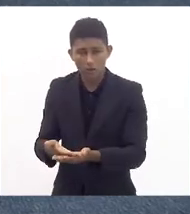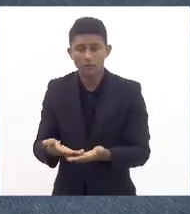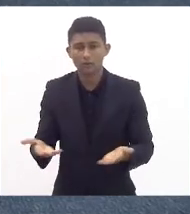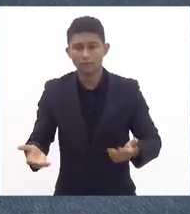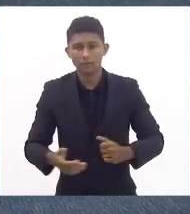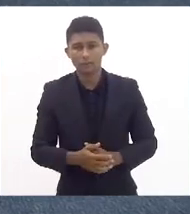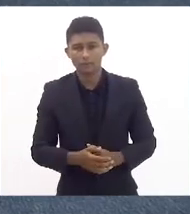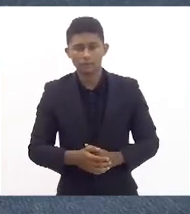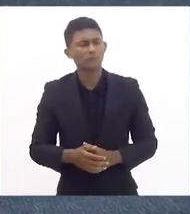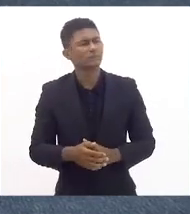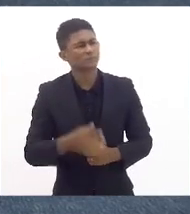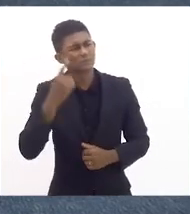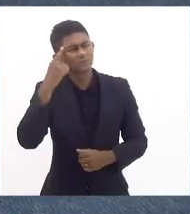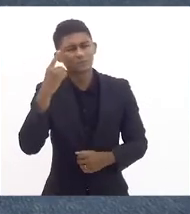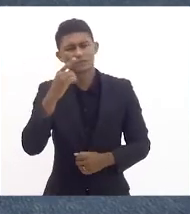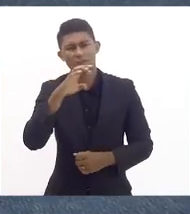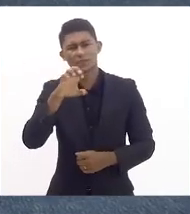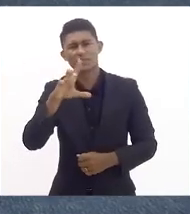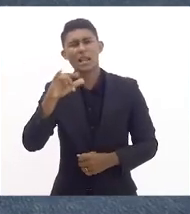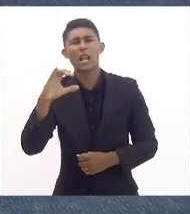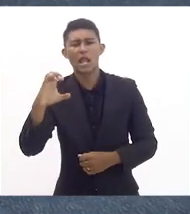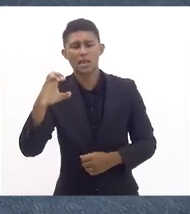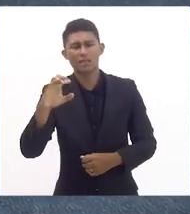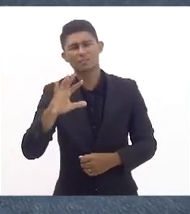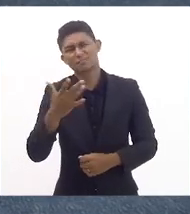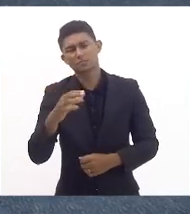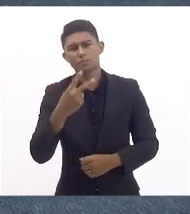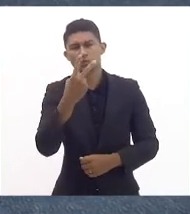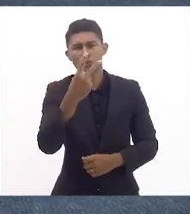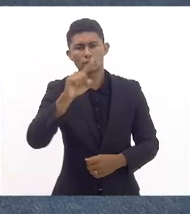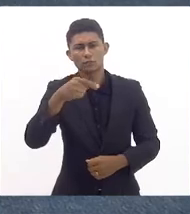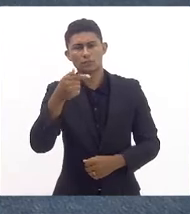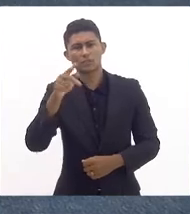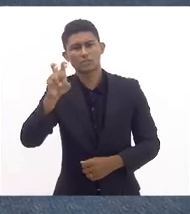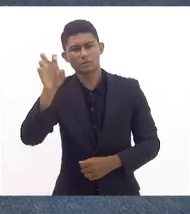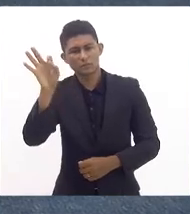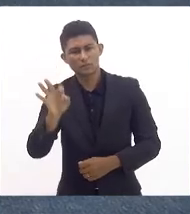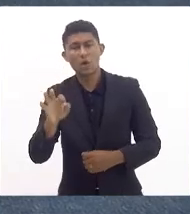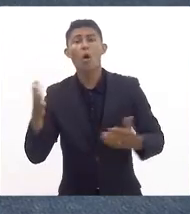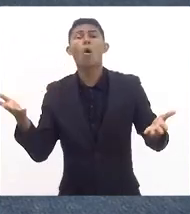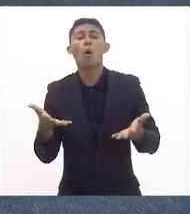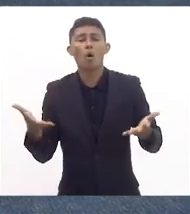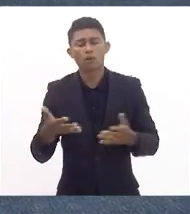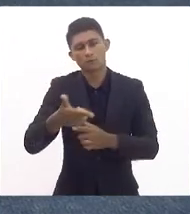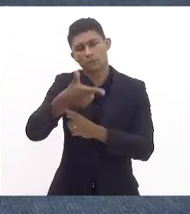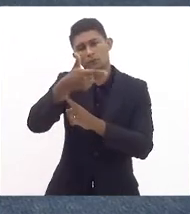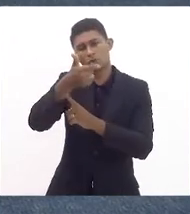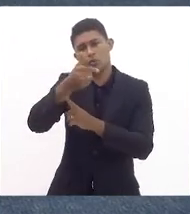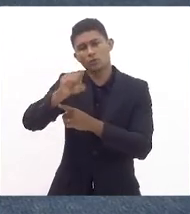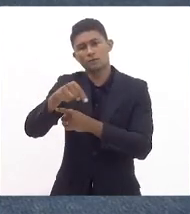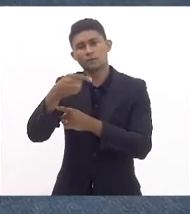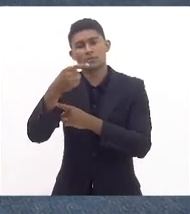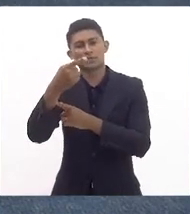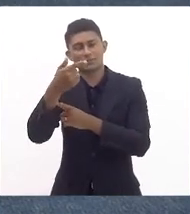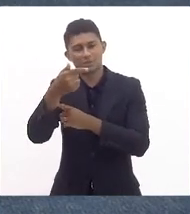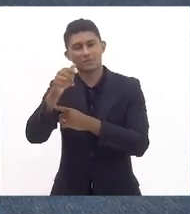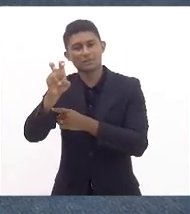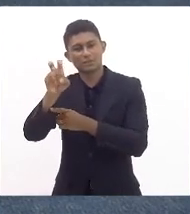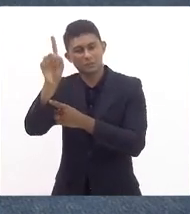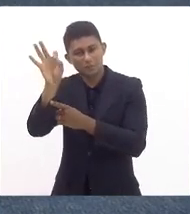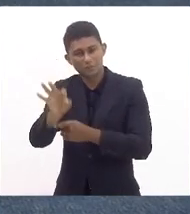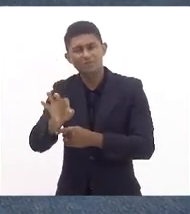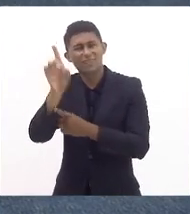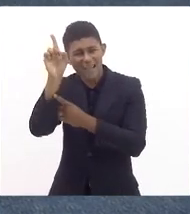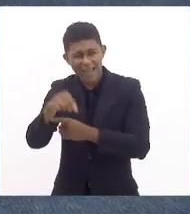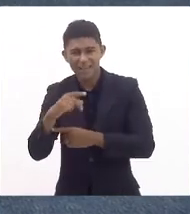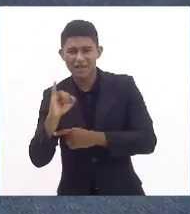O Selic era em torno de 3%, né? 2,75. Hoje está em 12,75. Porque a nossa inflação não é inflação de consumo,